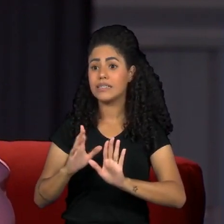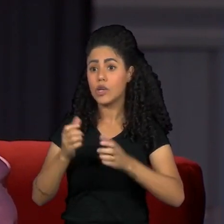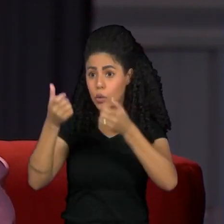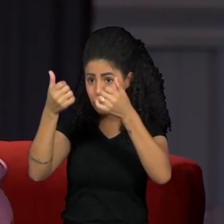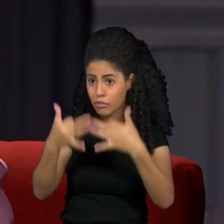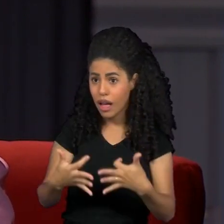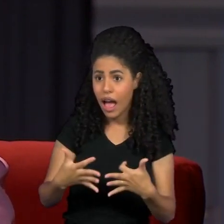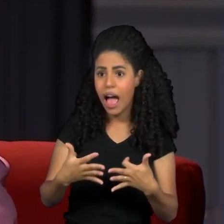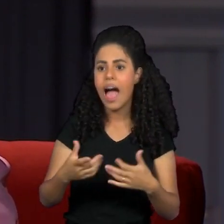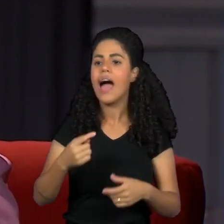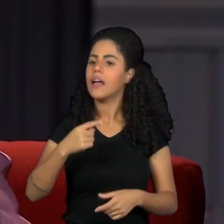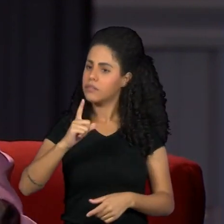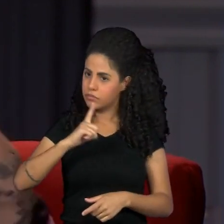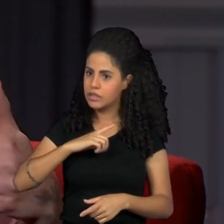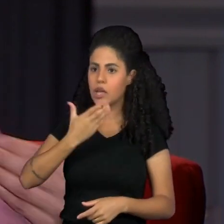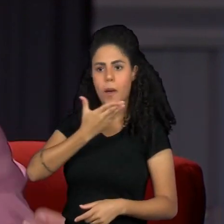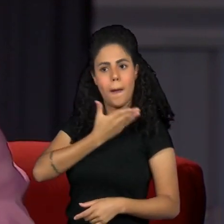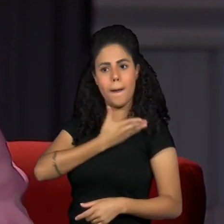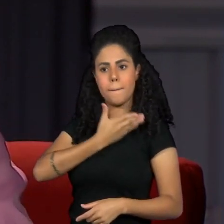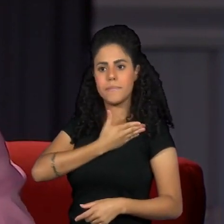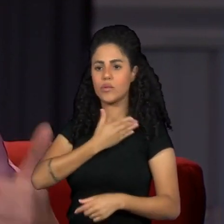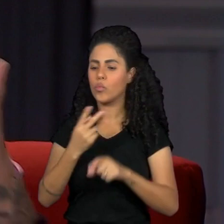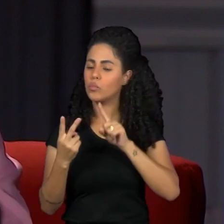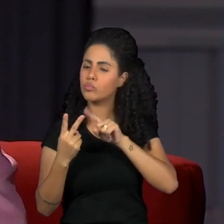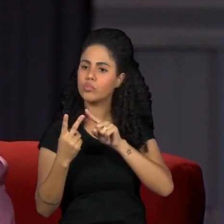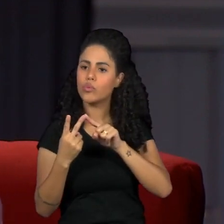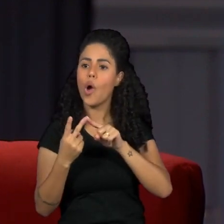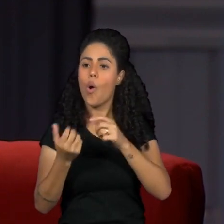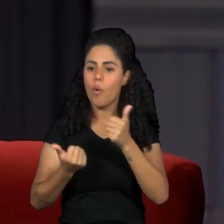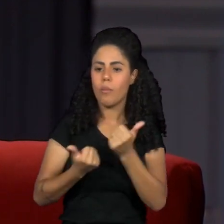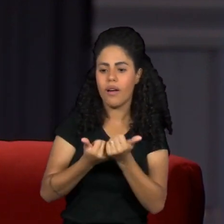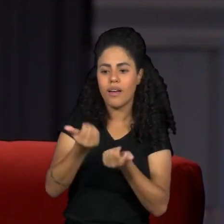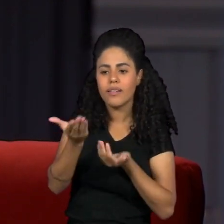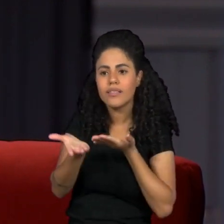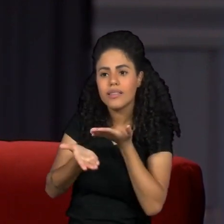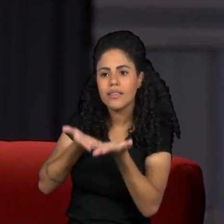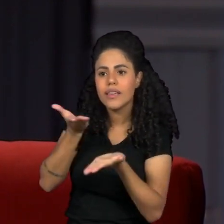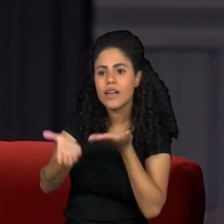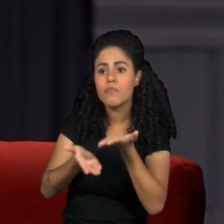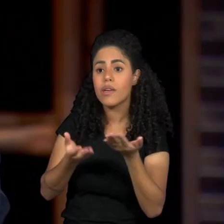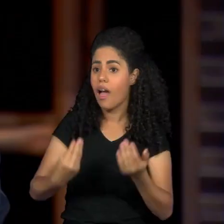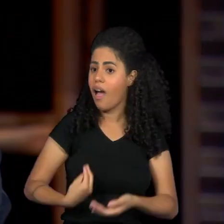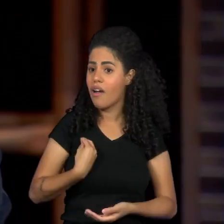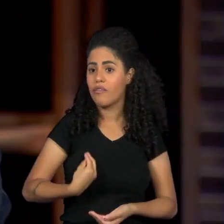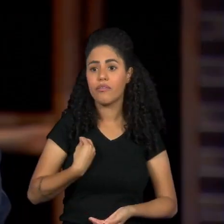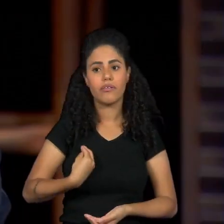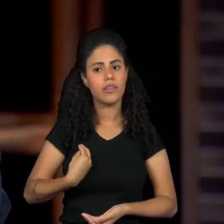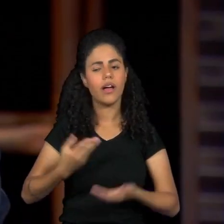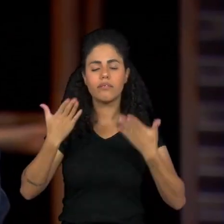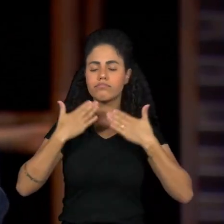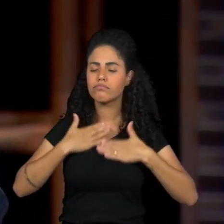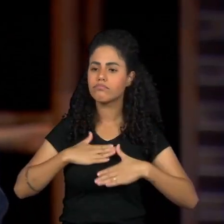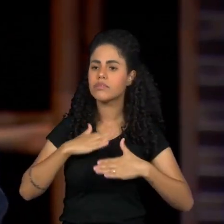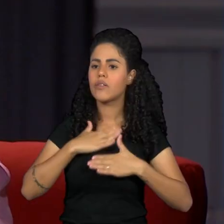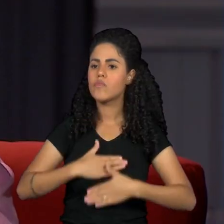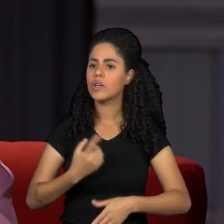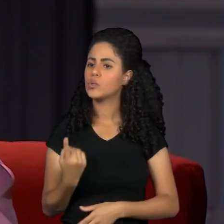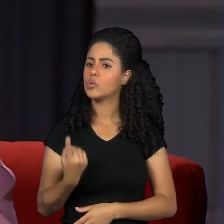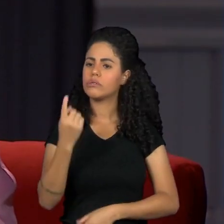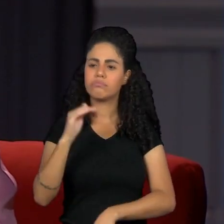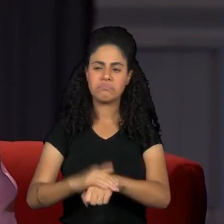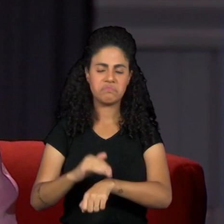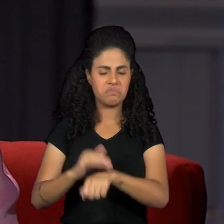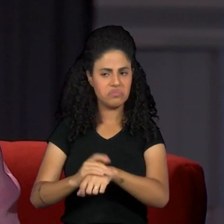tenho amigos de nível de suporte 2 que com as terapias, hoje têm uma vida muito mais tranquila. Mais autônoma. Mais autônoma. E o nível 3